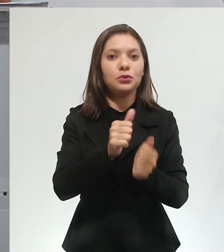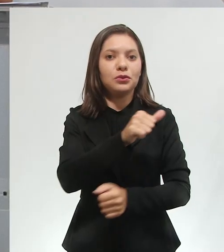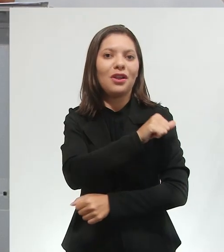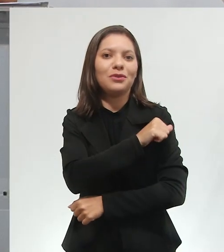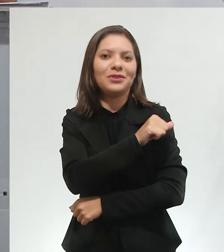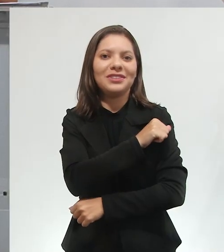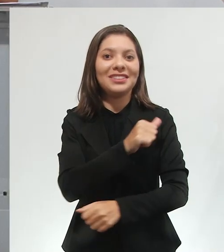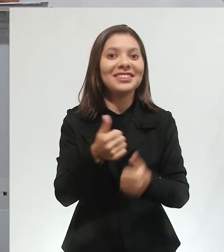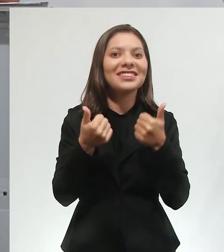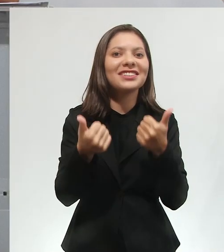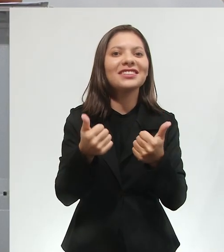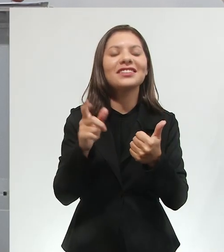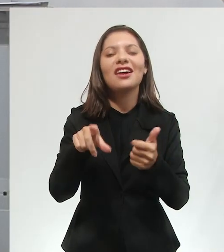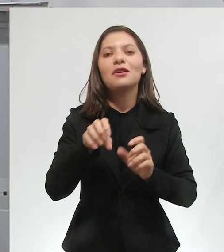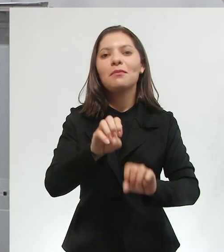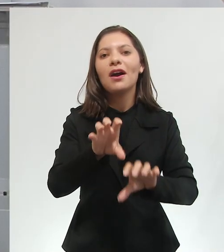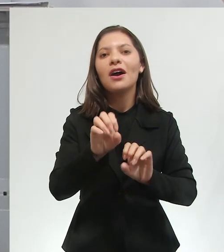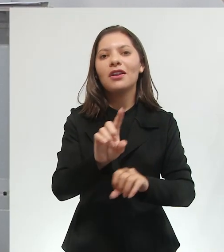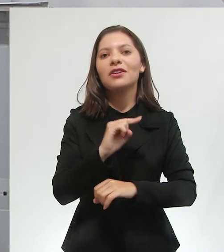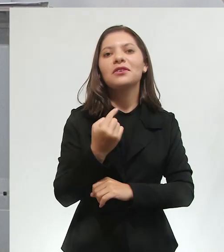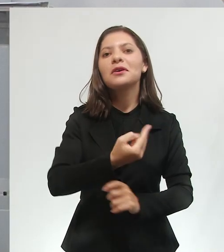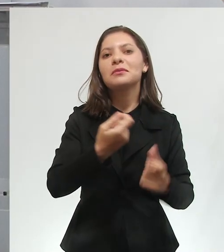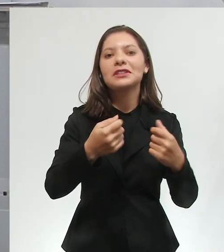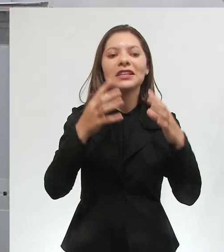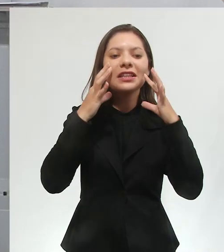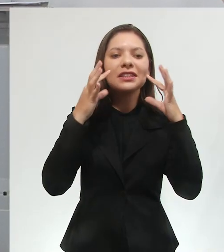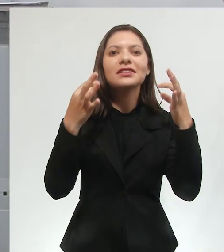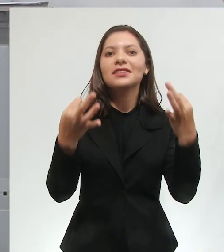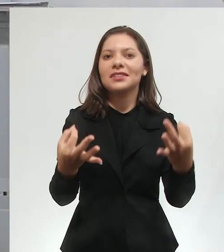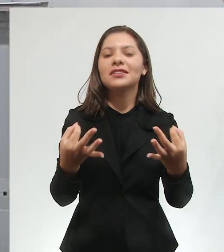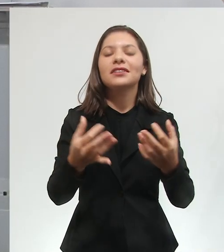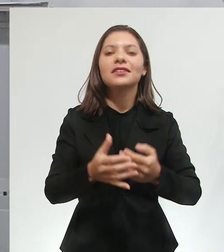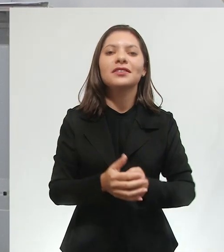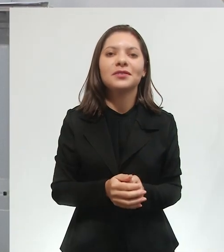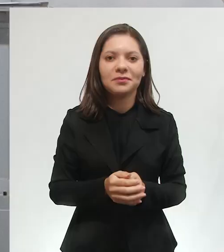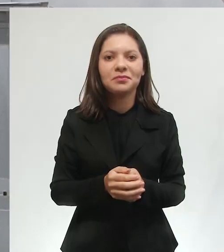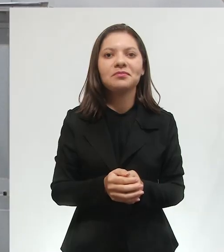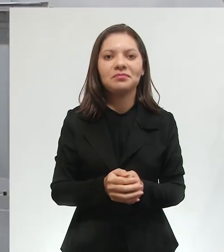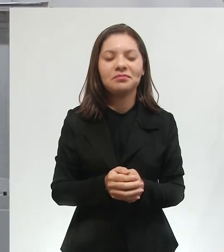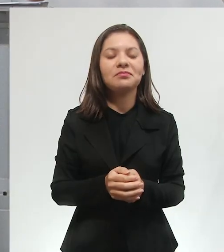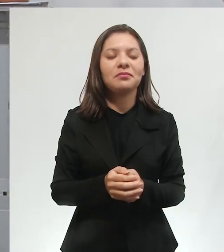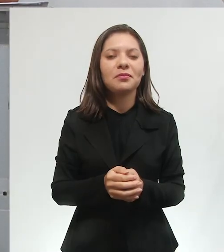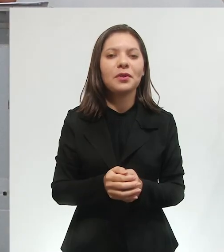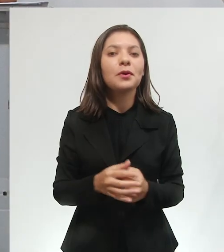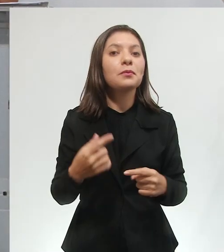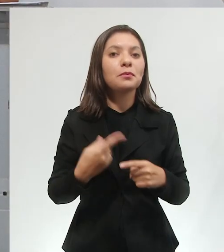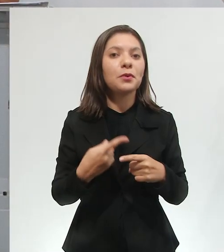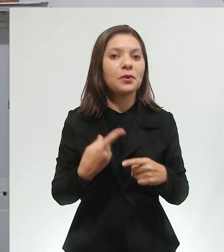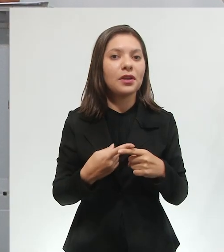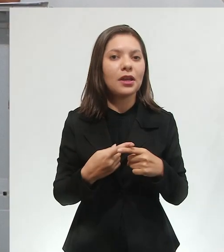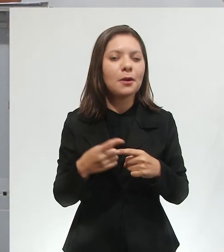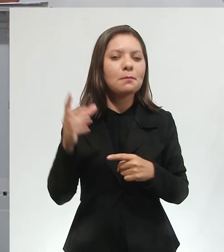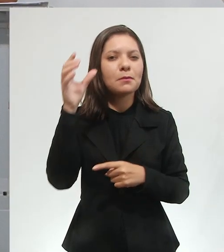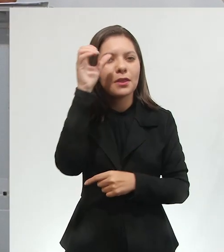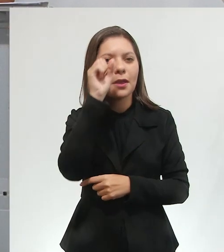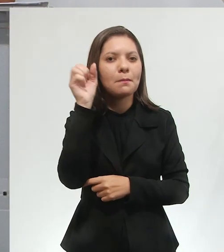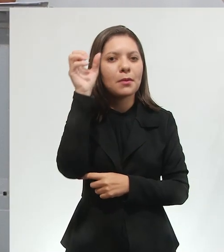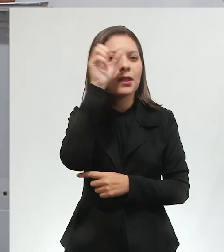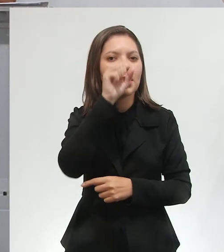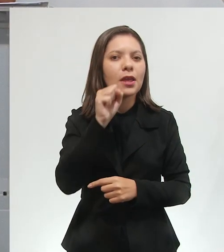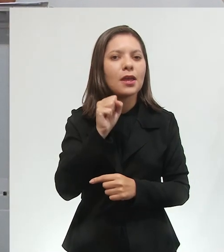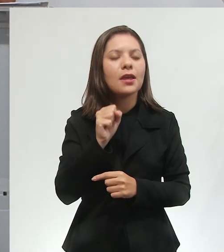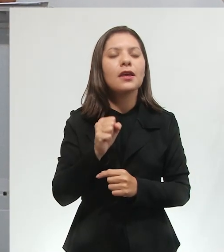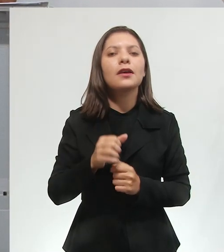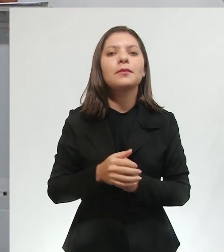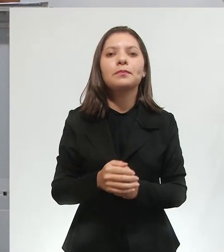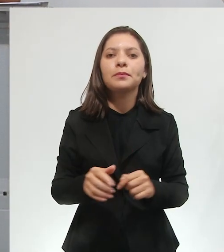é uma aula para a gente prestar bastante atenção, né, em muitos aspectos, para que esses aspectos eles possam ser bem trabalhados, para que a gente